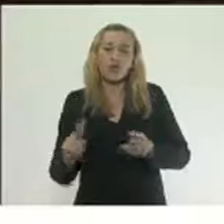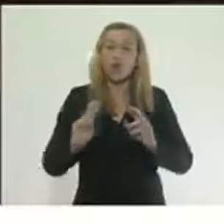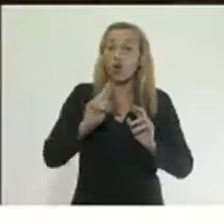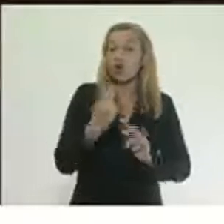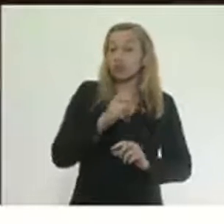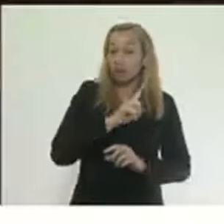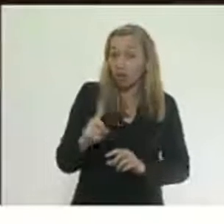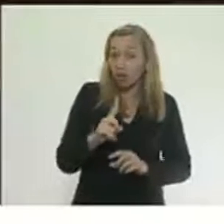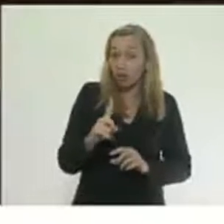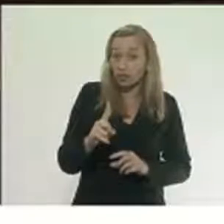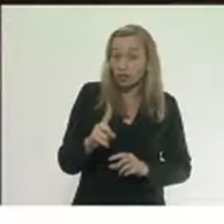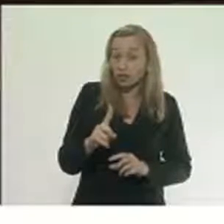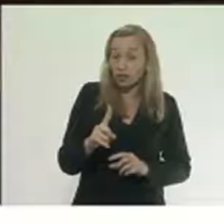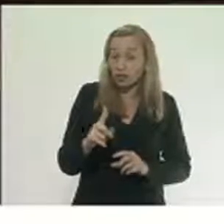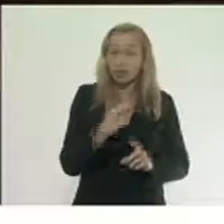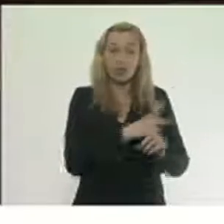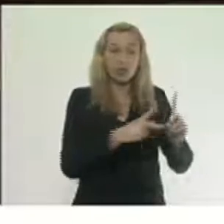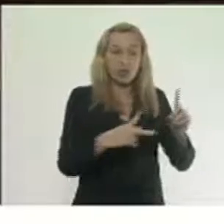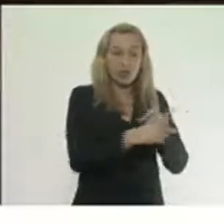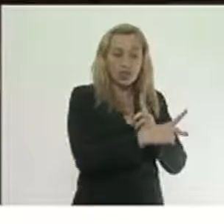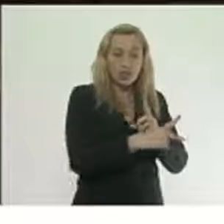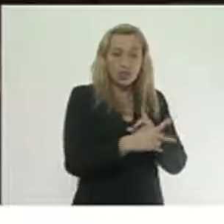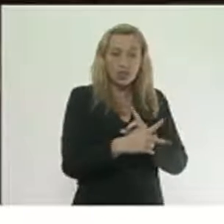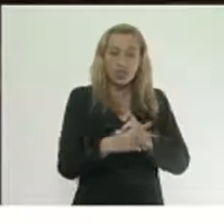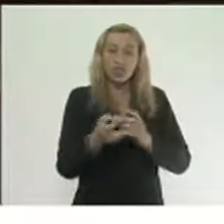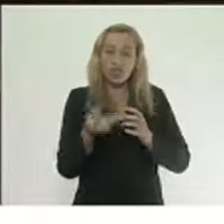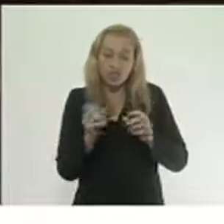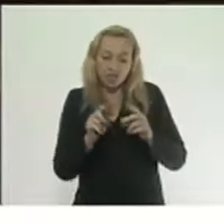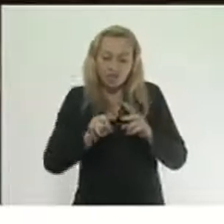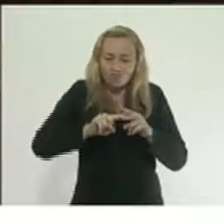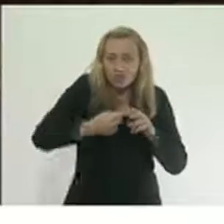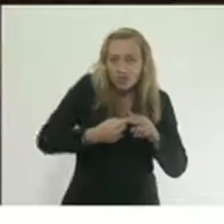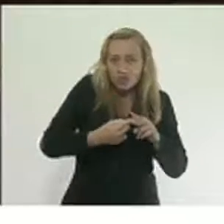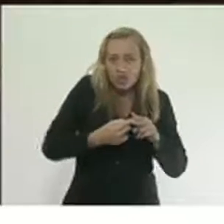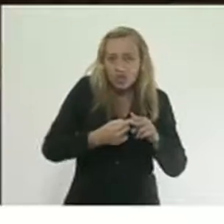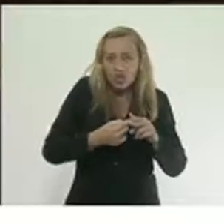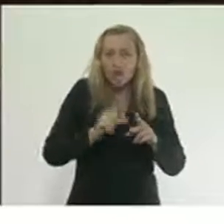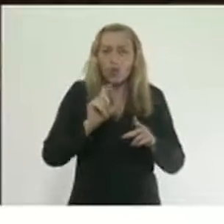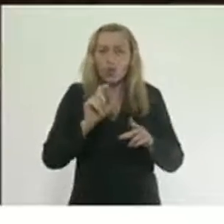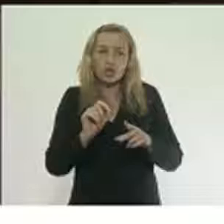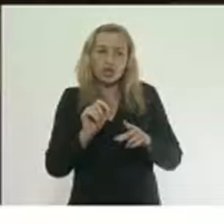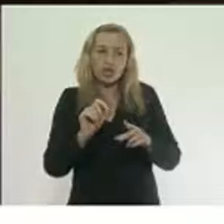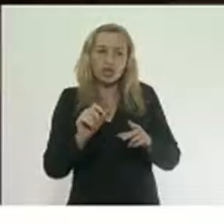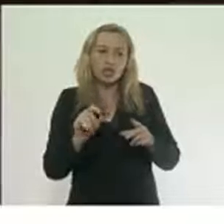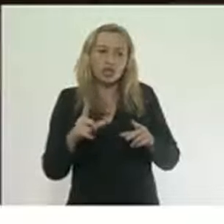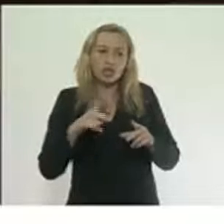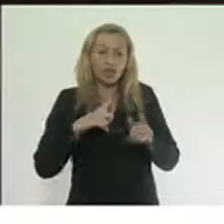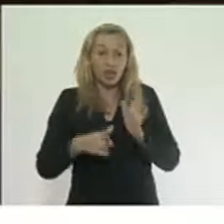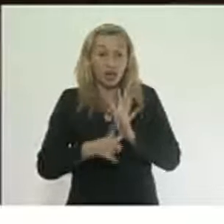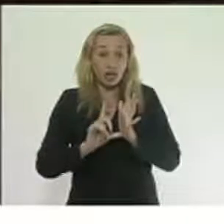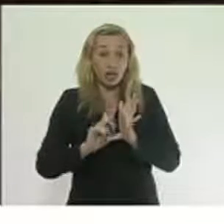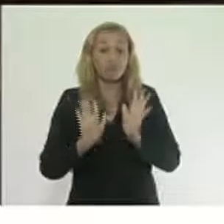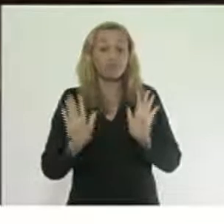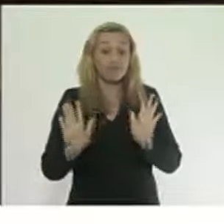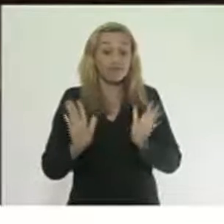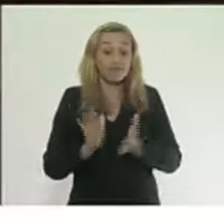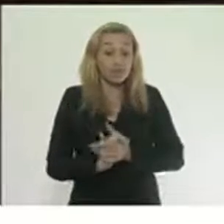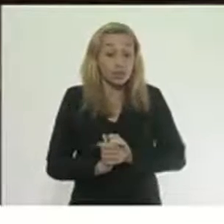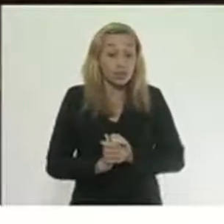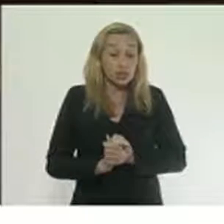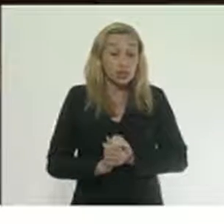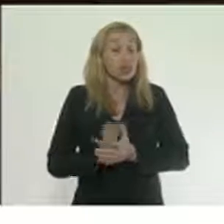não exatamente da Previdência que pretende se modificar o que existe atualmente, isto daí,